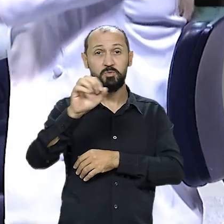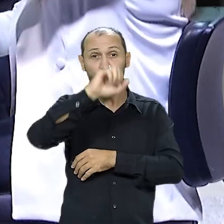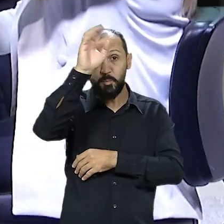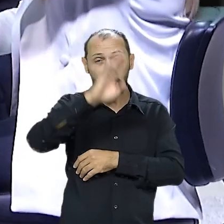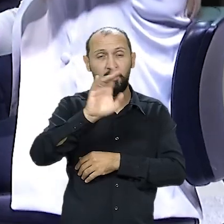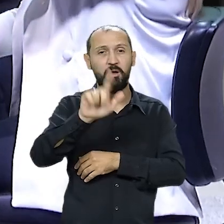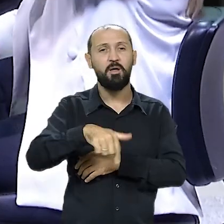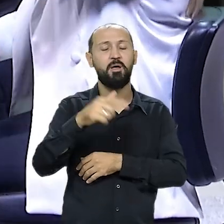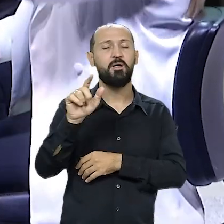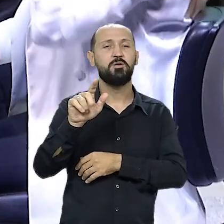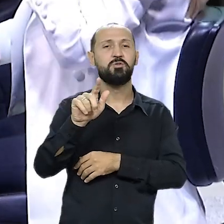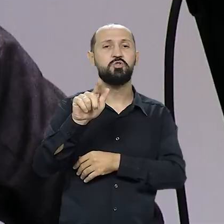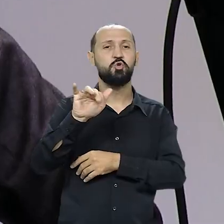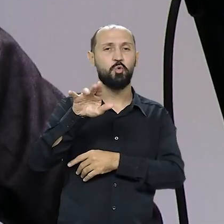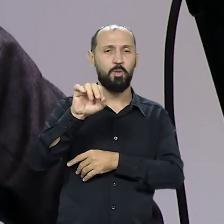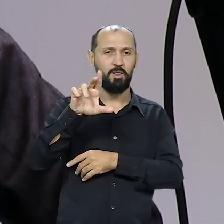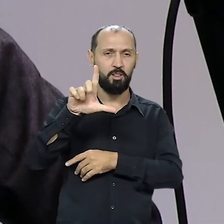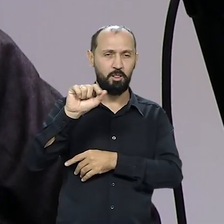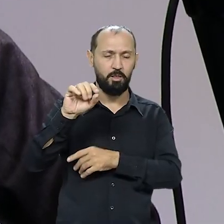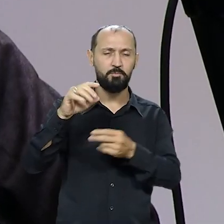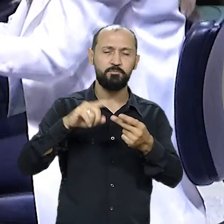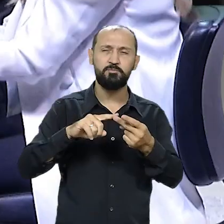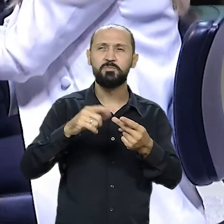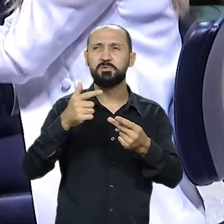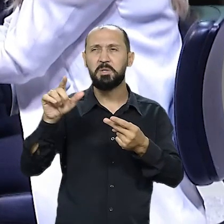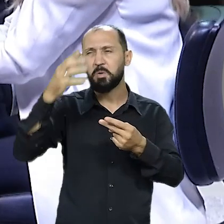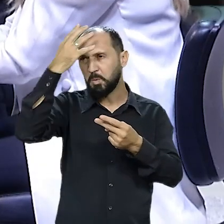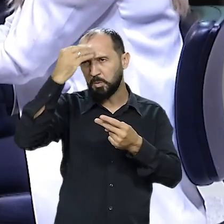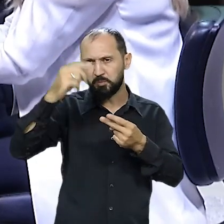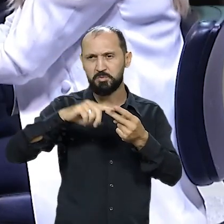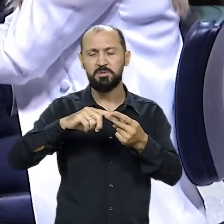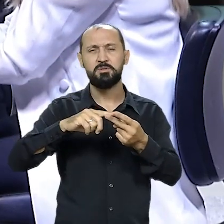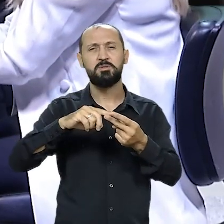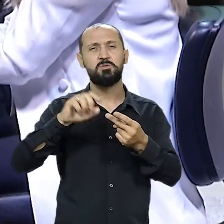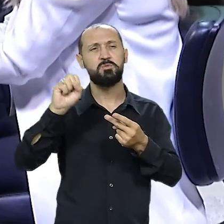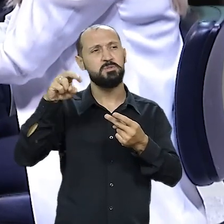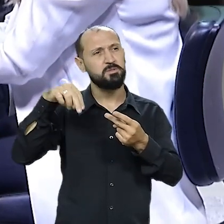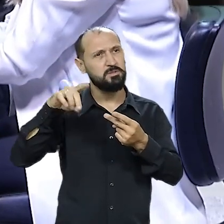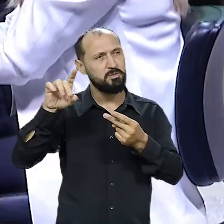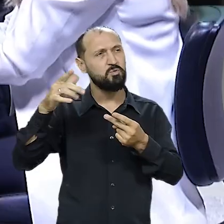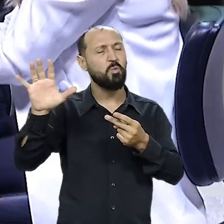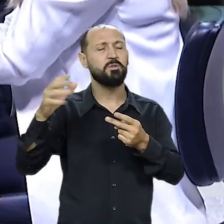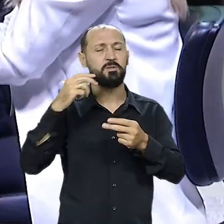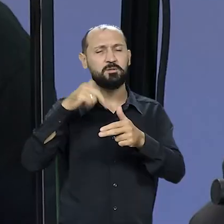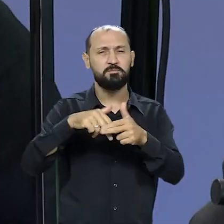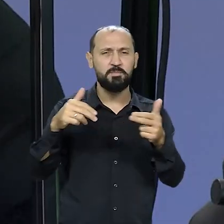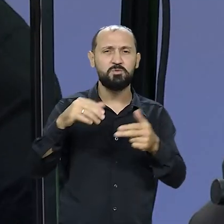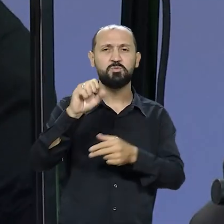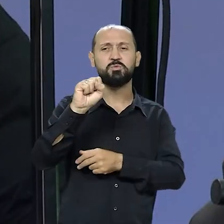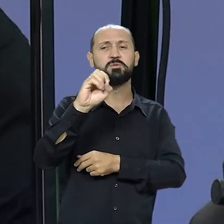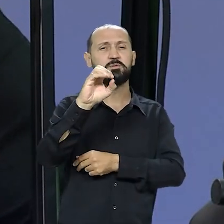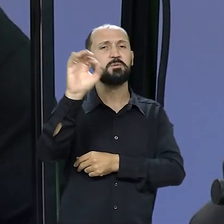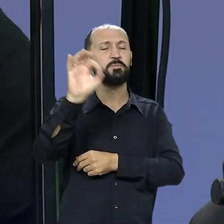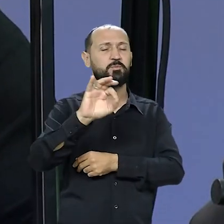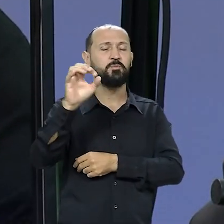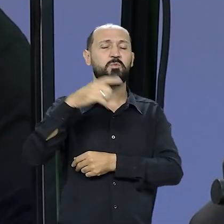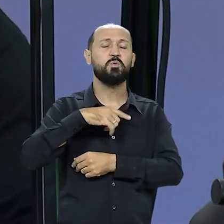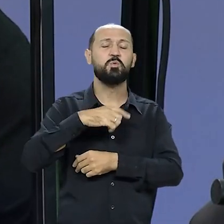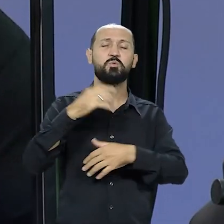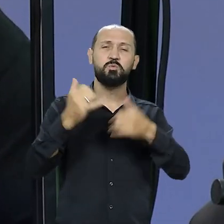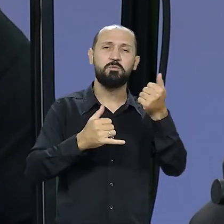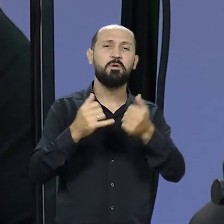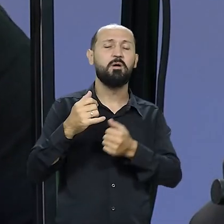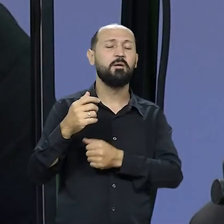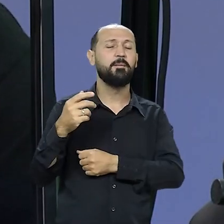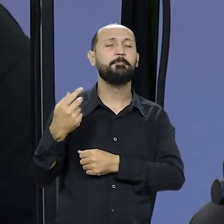leite produzido no Brasil é de Girolando. Nós temos Jersey, temos holandês, tem o Sind, tem outras raças aí, mas 80% do leite